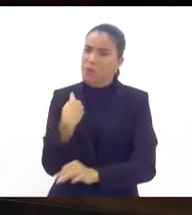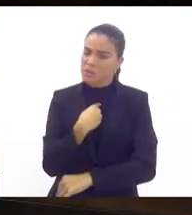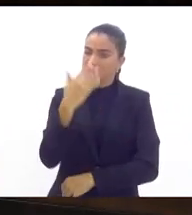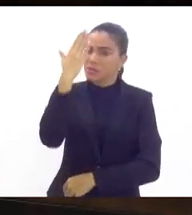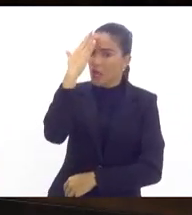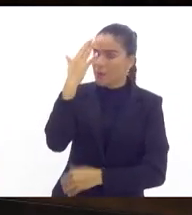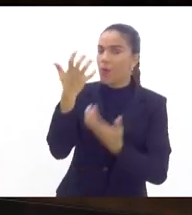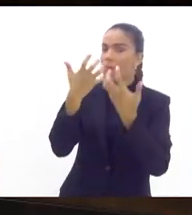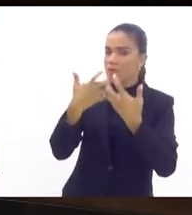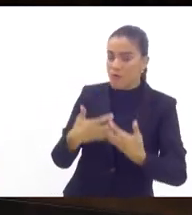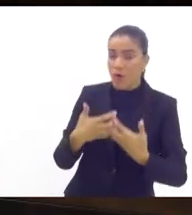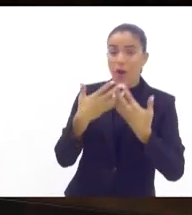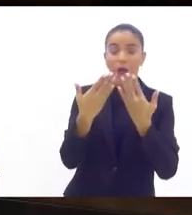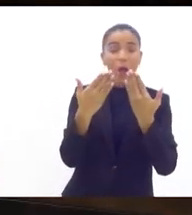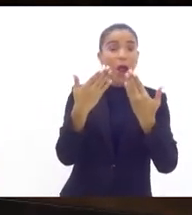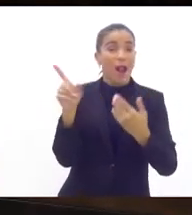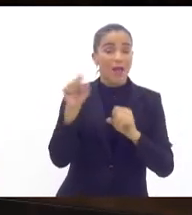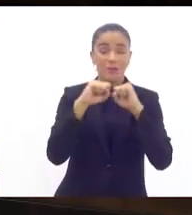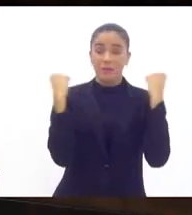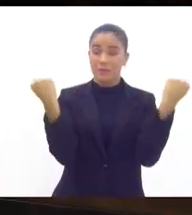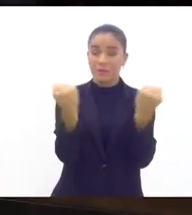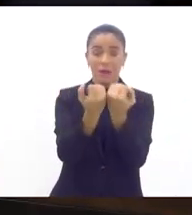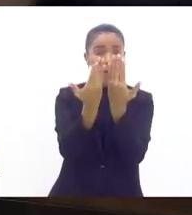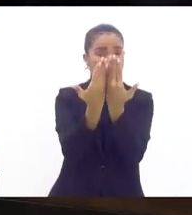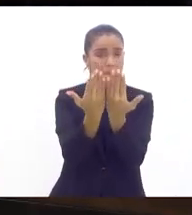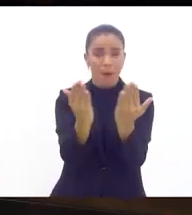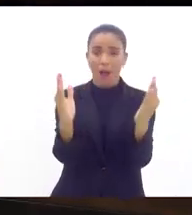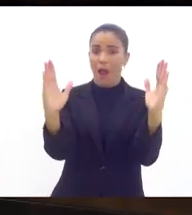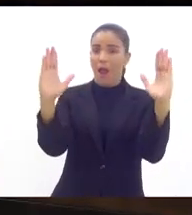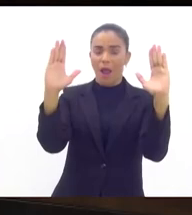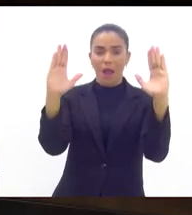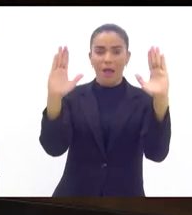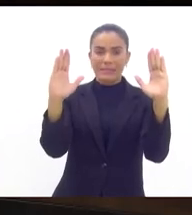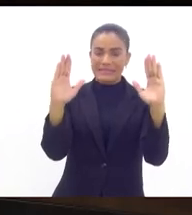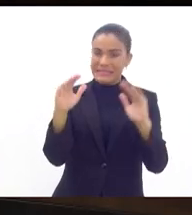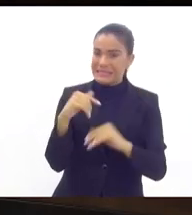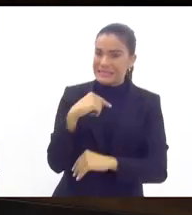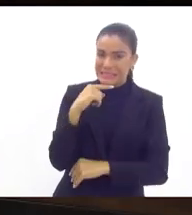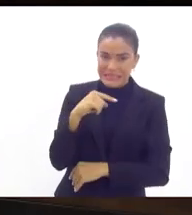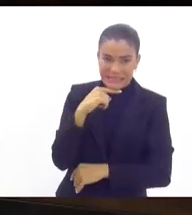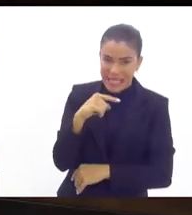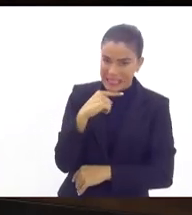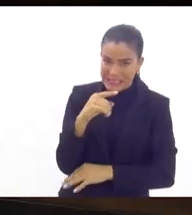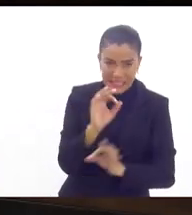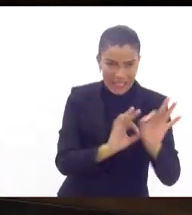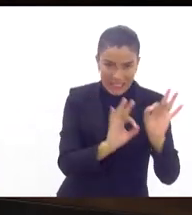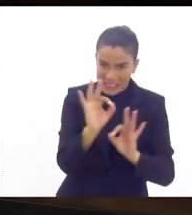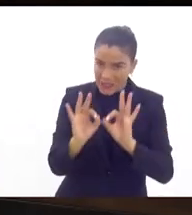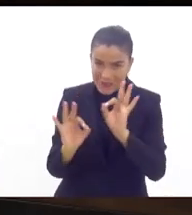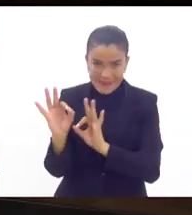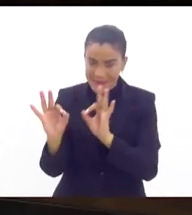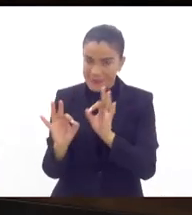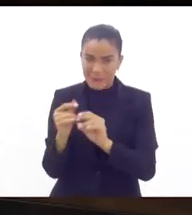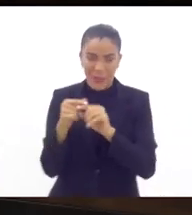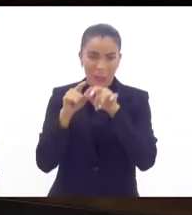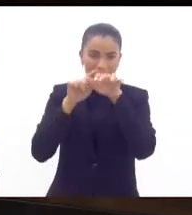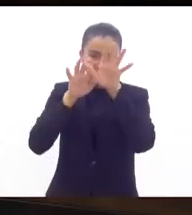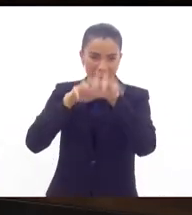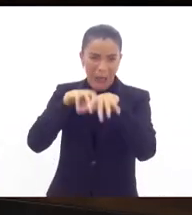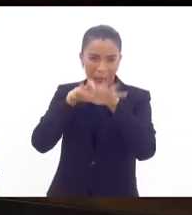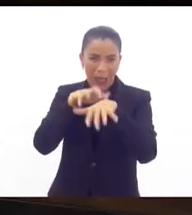depois que os portões abre não adianta tentar criar ordem porque aí por Óbvio